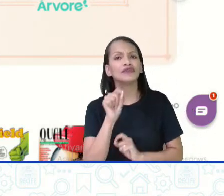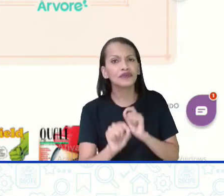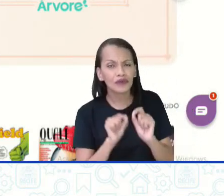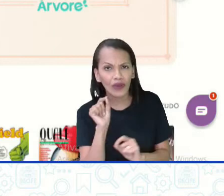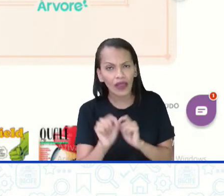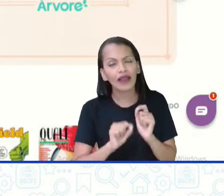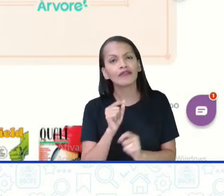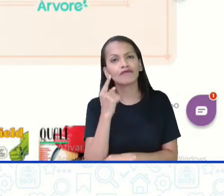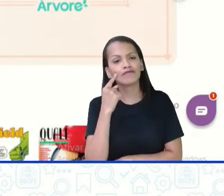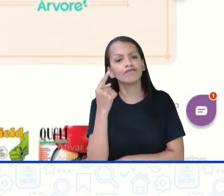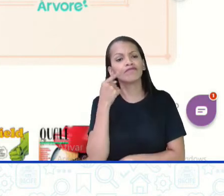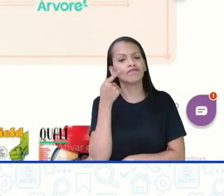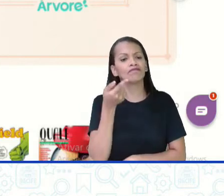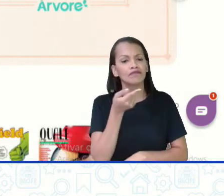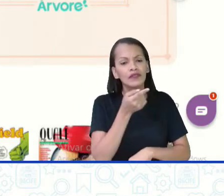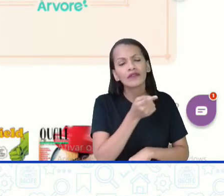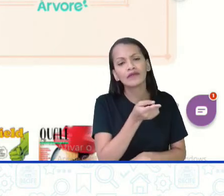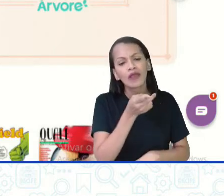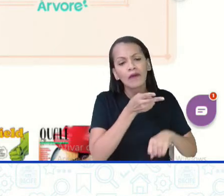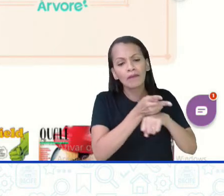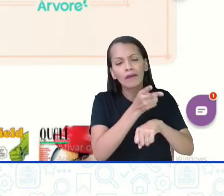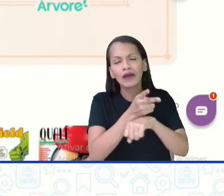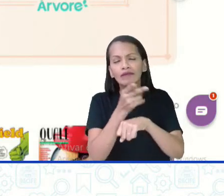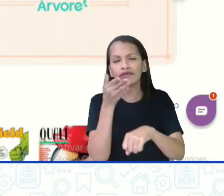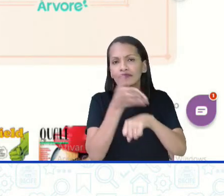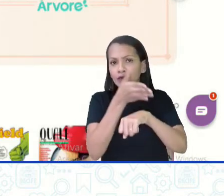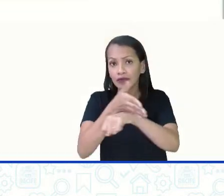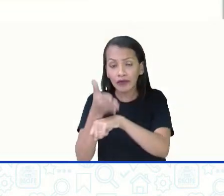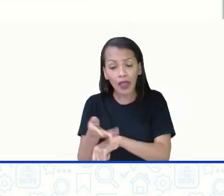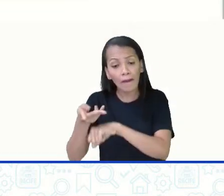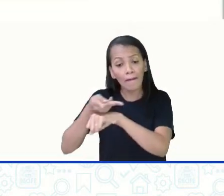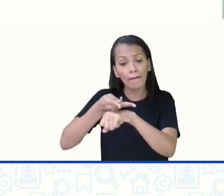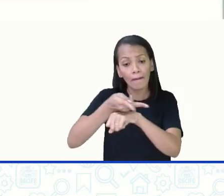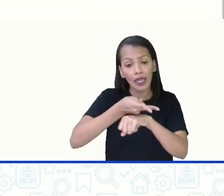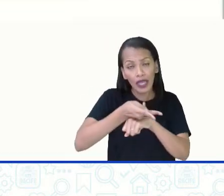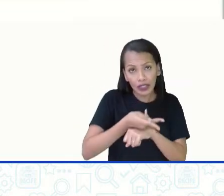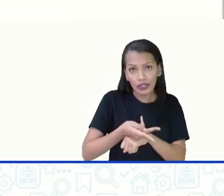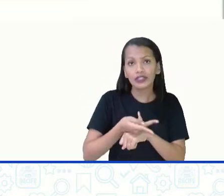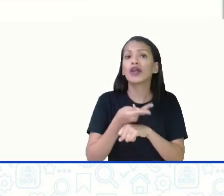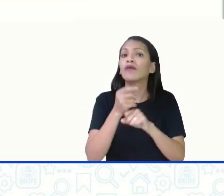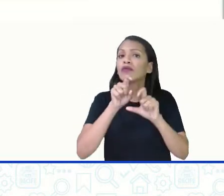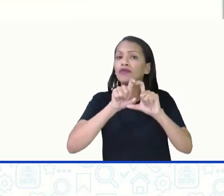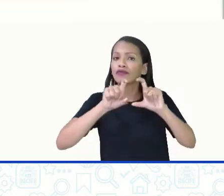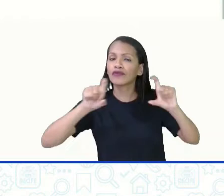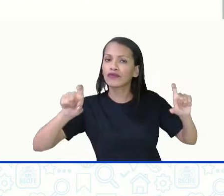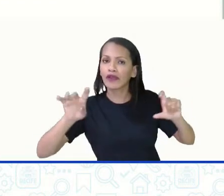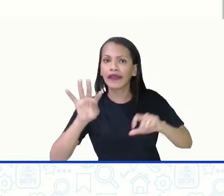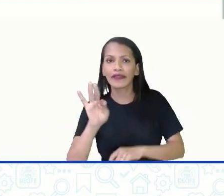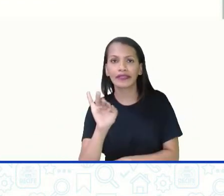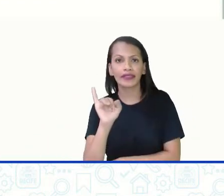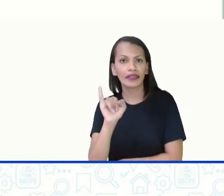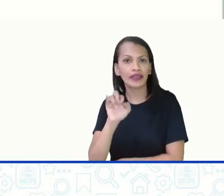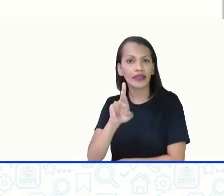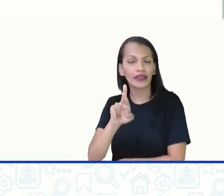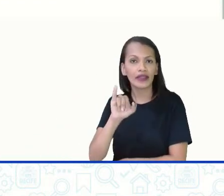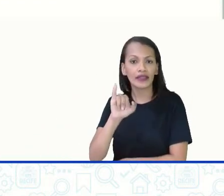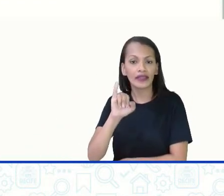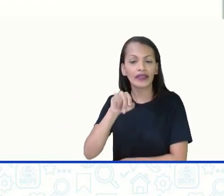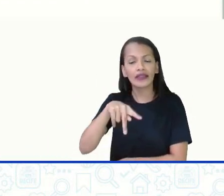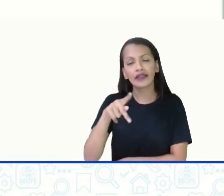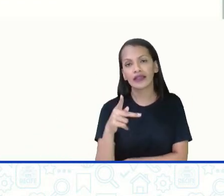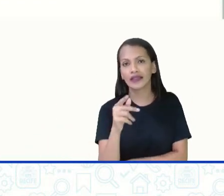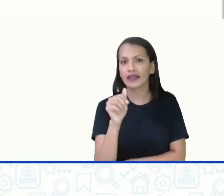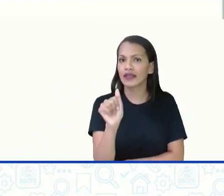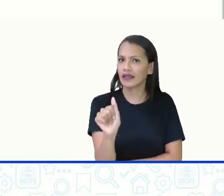foi no lugarzinho de pesquisa e busca e digitou tirinha, porque ela queria ler